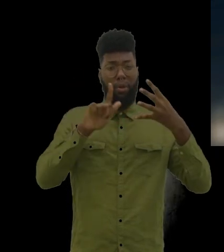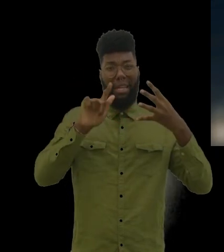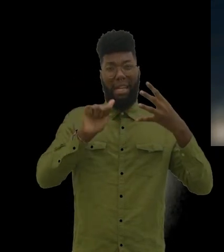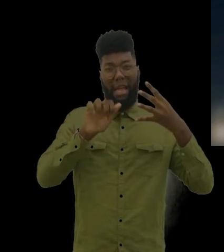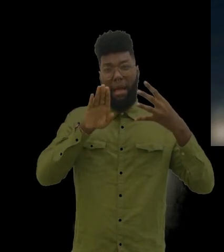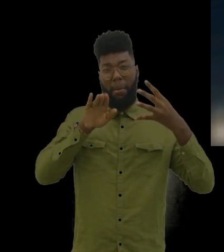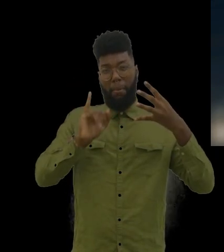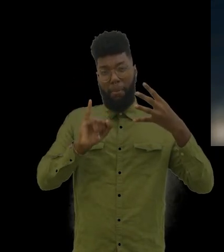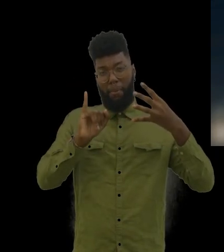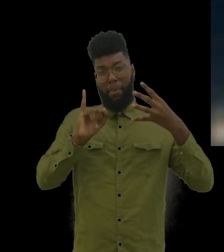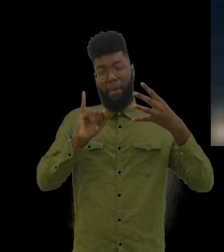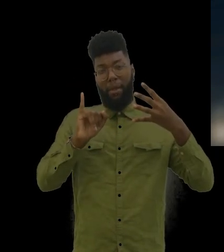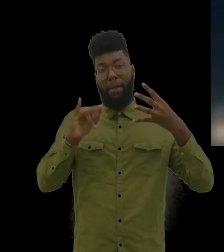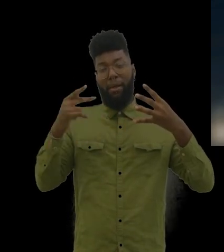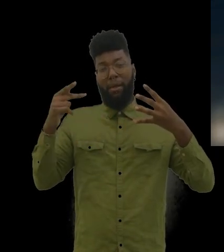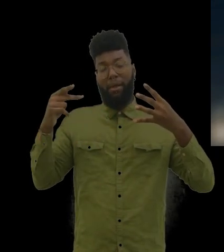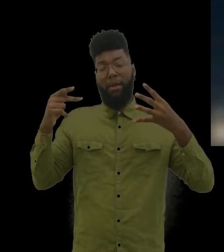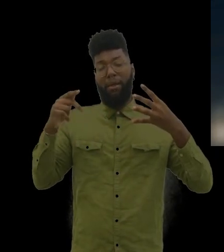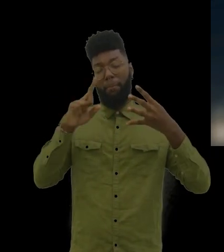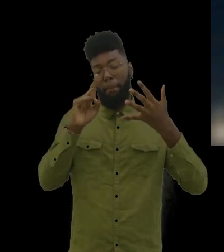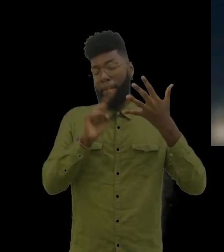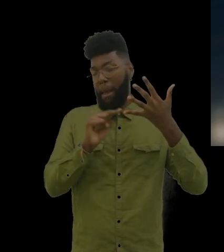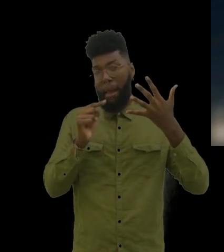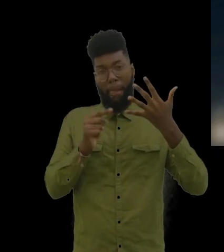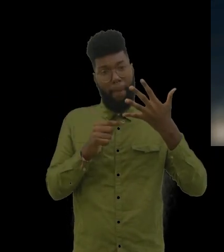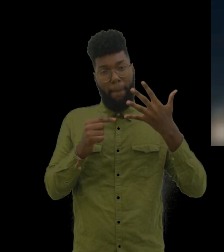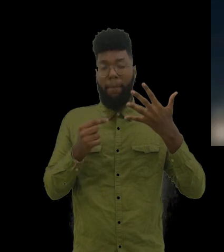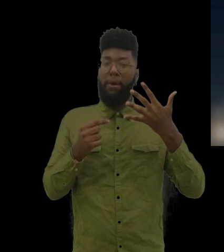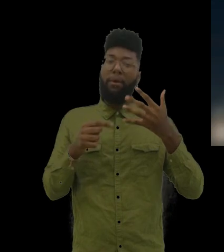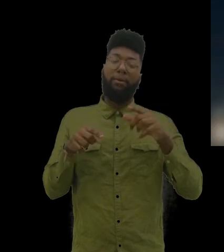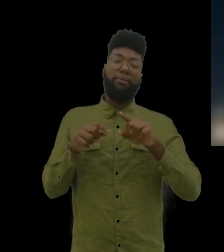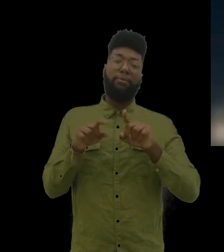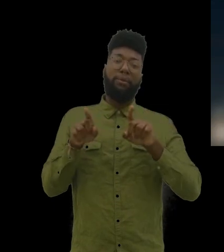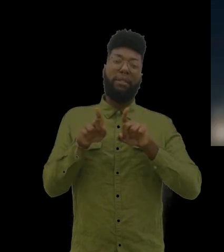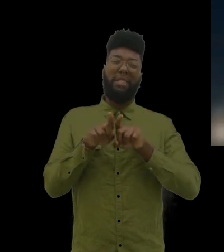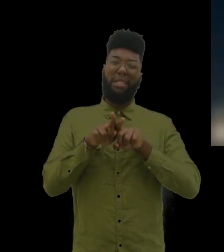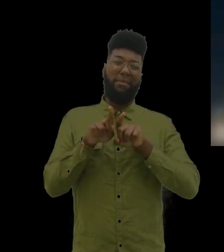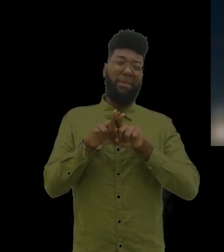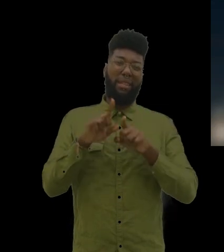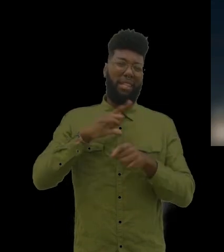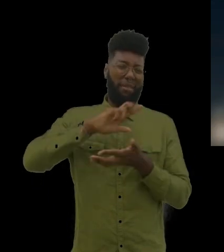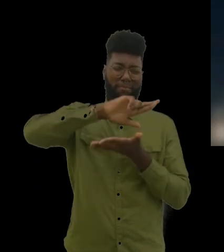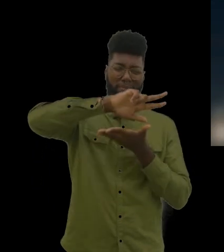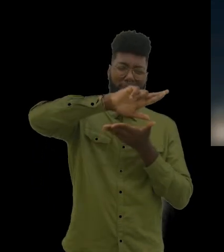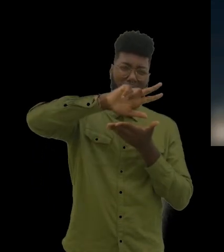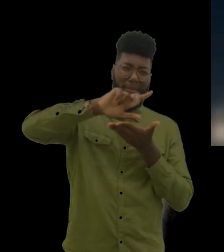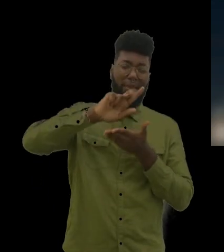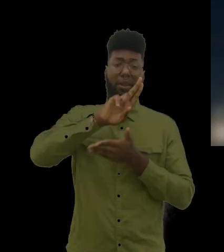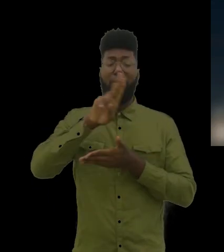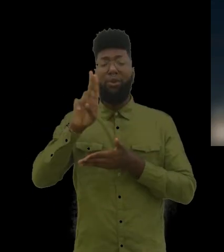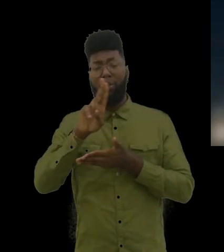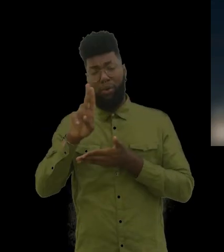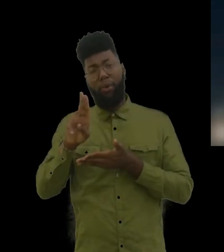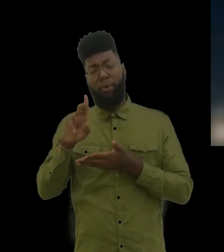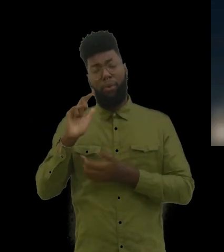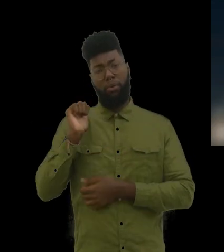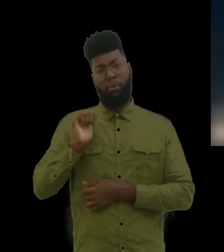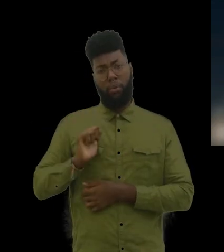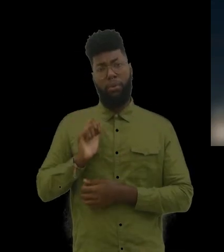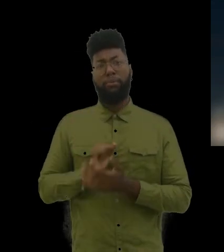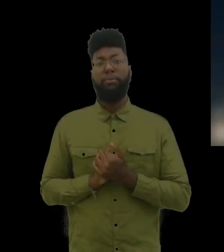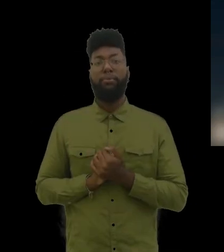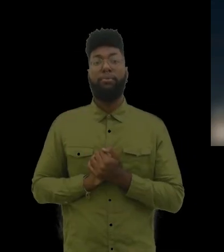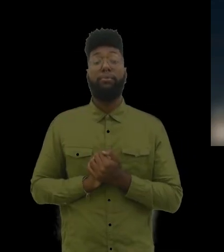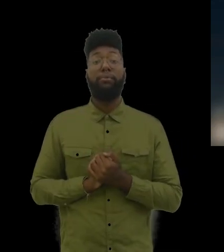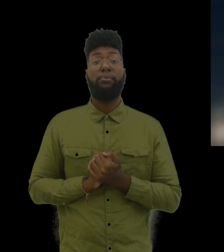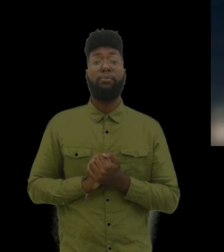né, Psicologia, a Paloma e a Thaís, que são dos cursos de Gastronomia, né?